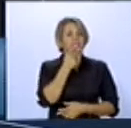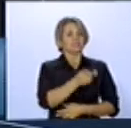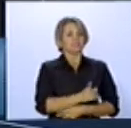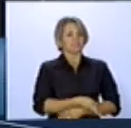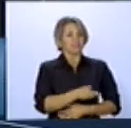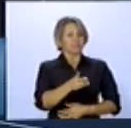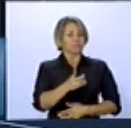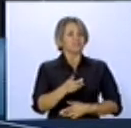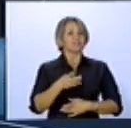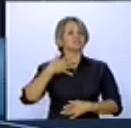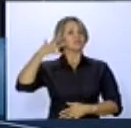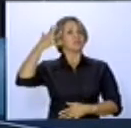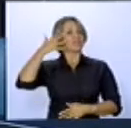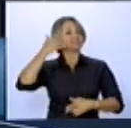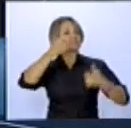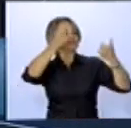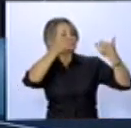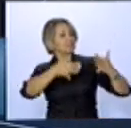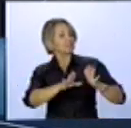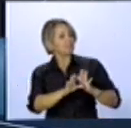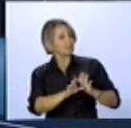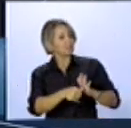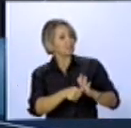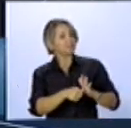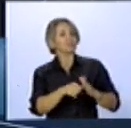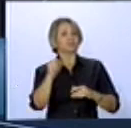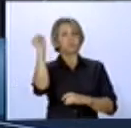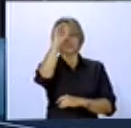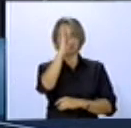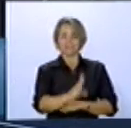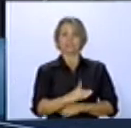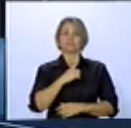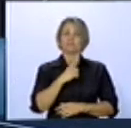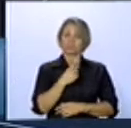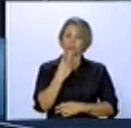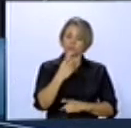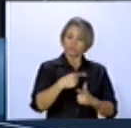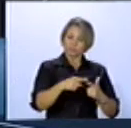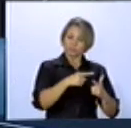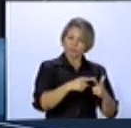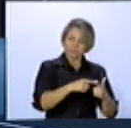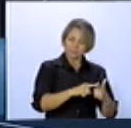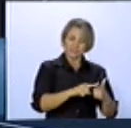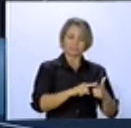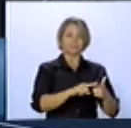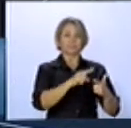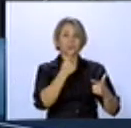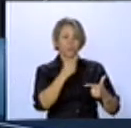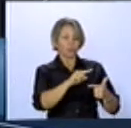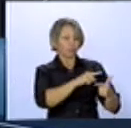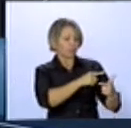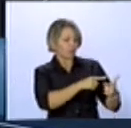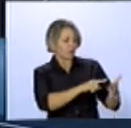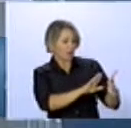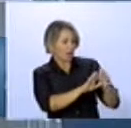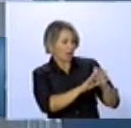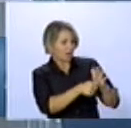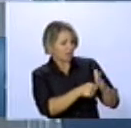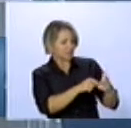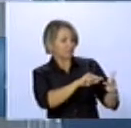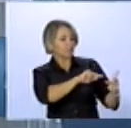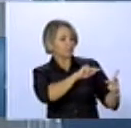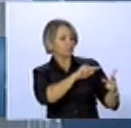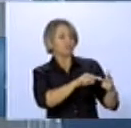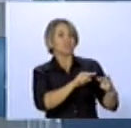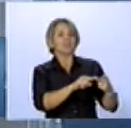em nossas palestras sobre a corrupção que o Brasil tem dois problemas a corrupção e O Silêncio dos bons e